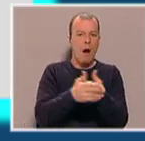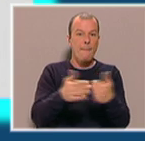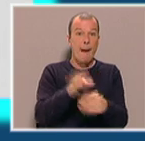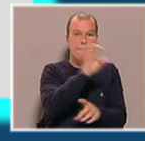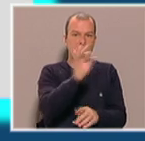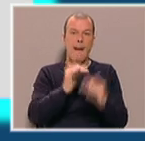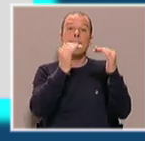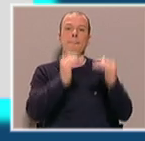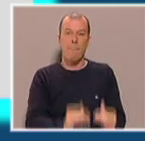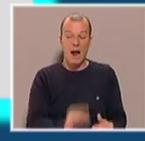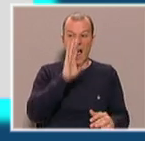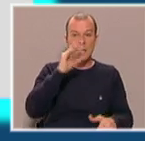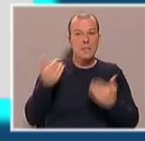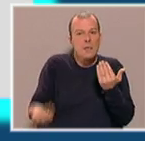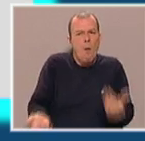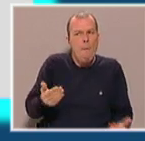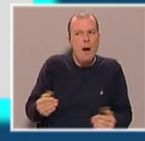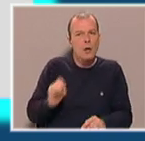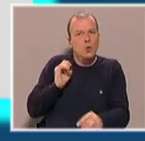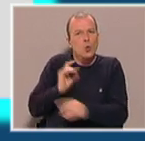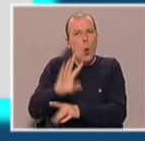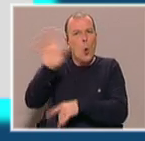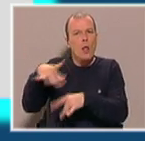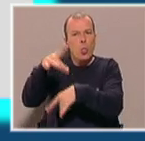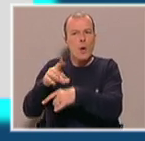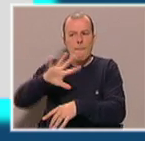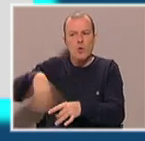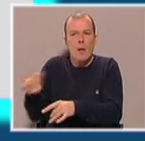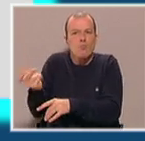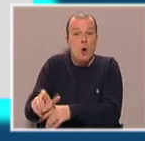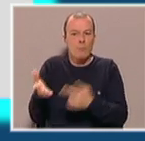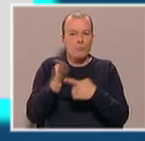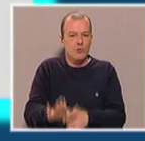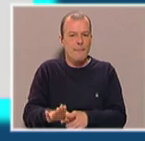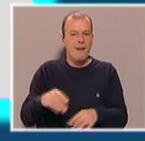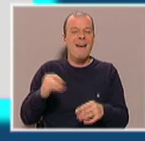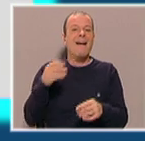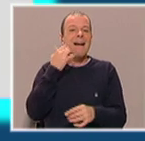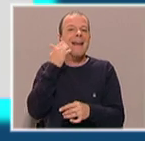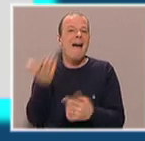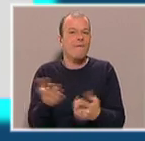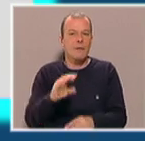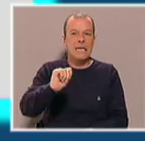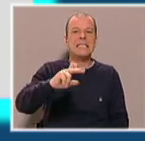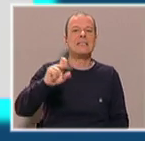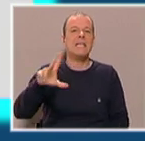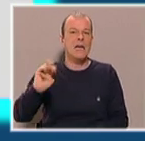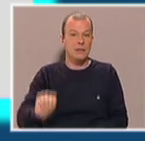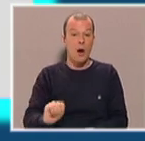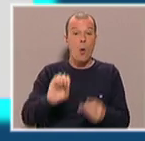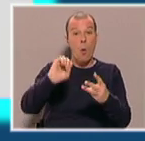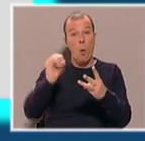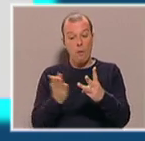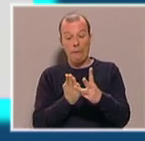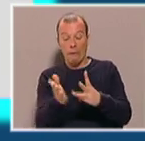baixa quando comparada com outros surtos mundiais, como a síndrome respiratória aguda grave, a SARS, ou a